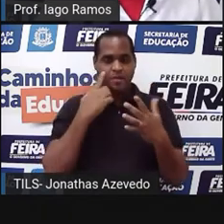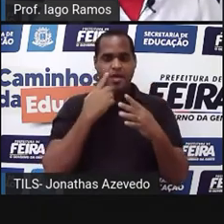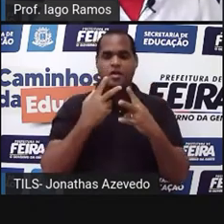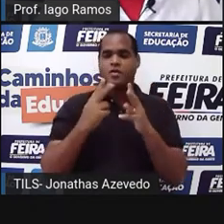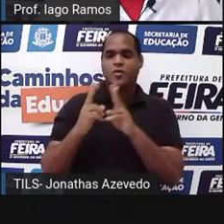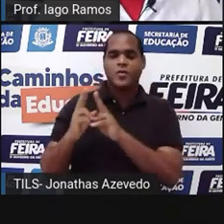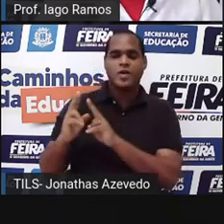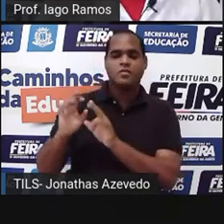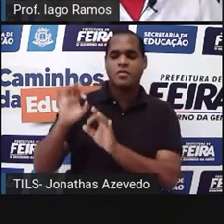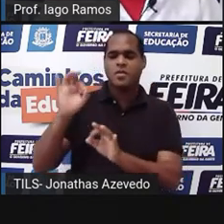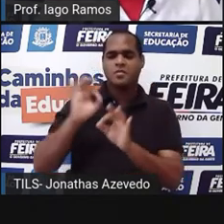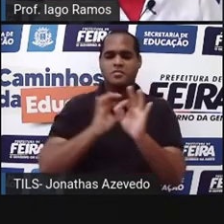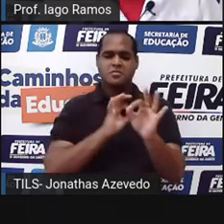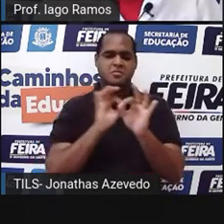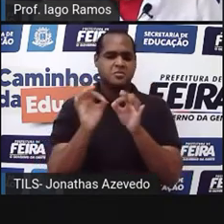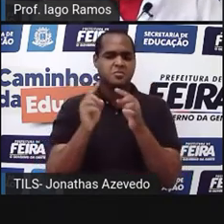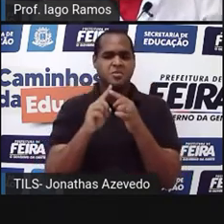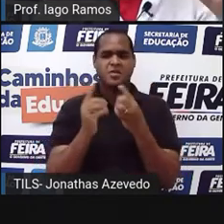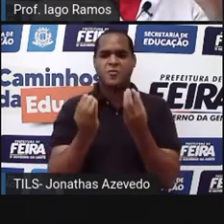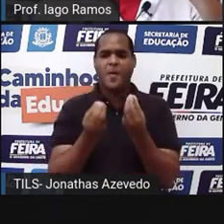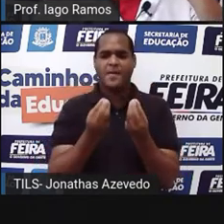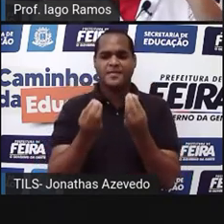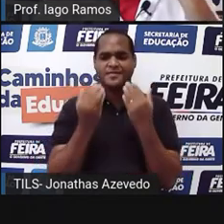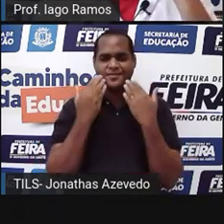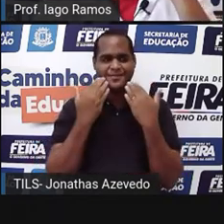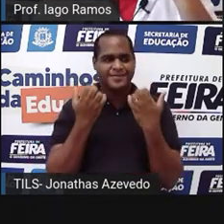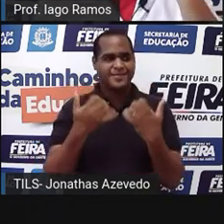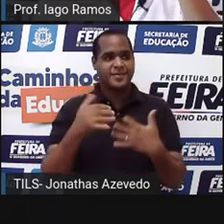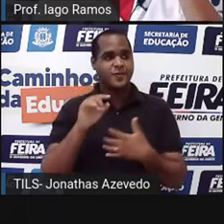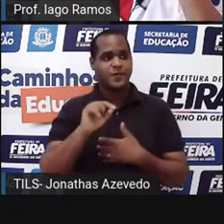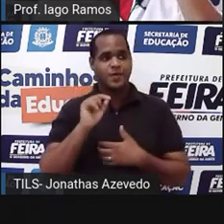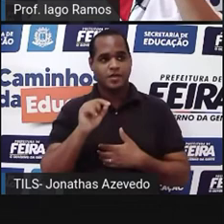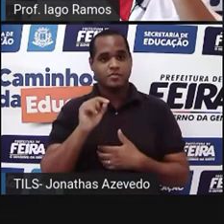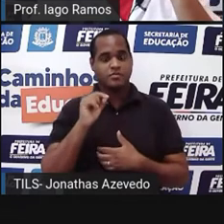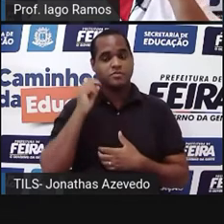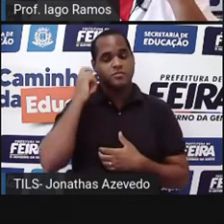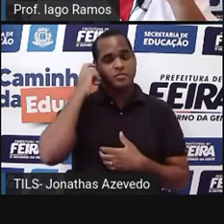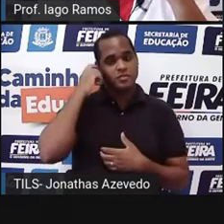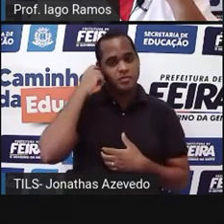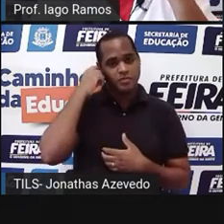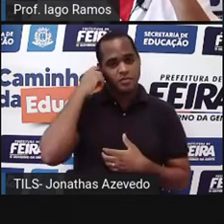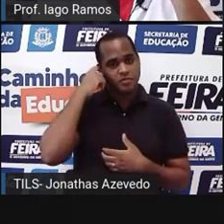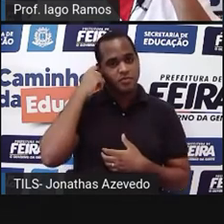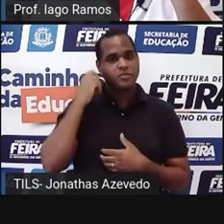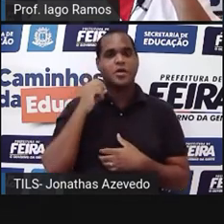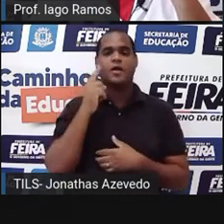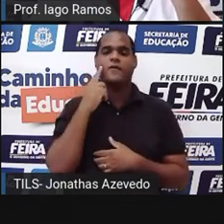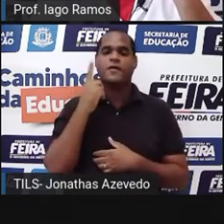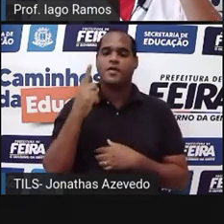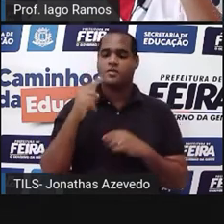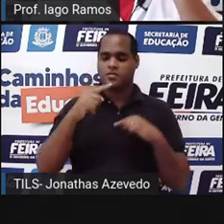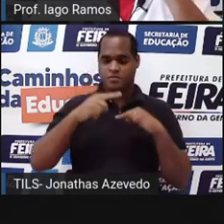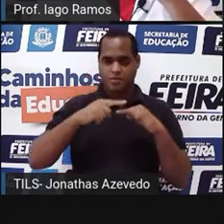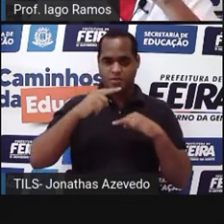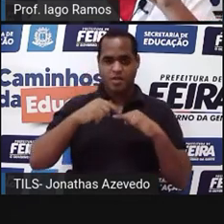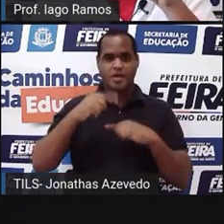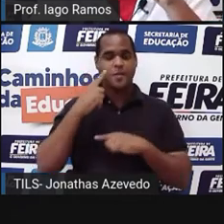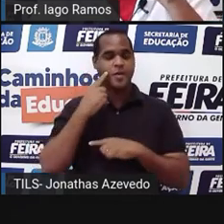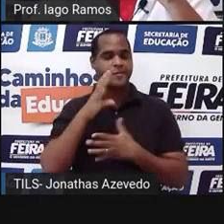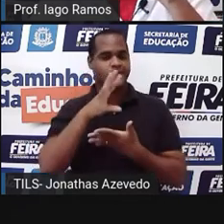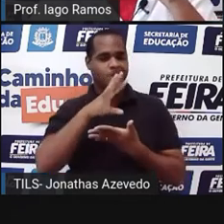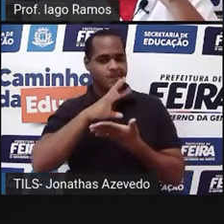mesma medida. Como assim correspondente? Quando eu olhar para o triângulozinho menor, que eu vou chamar de